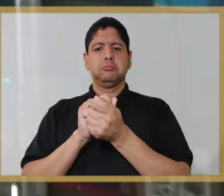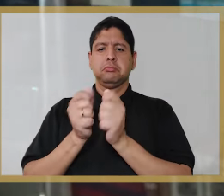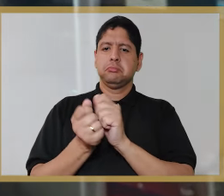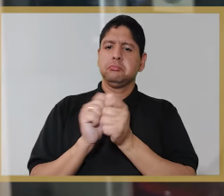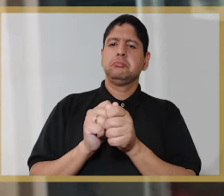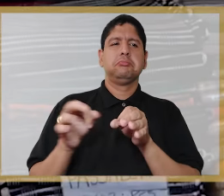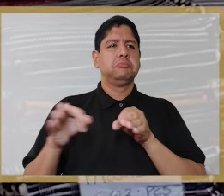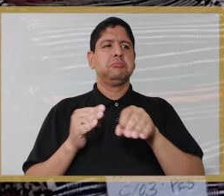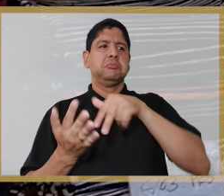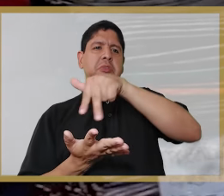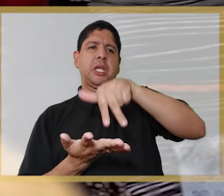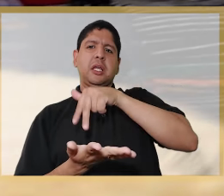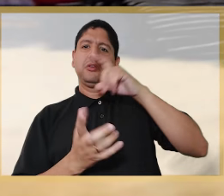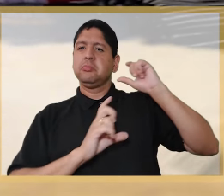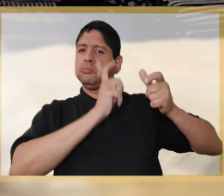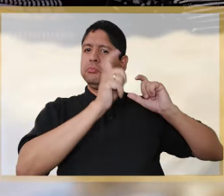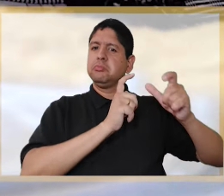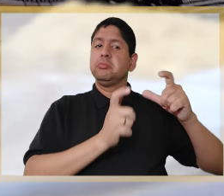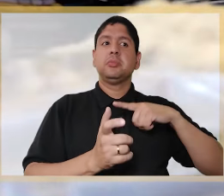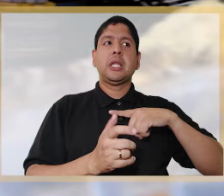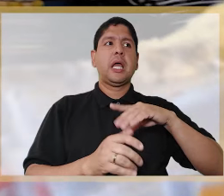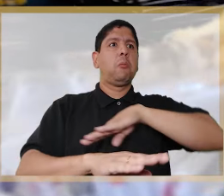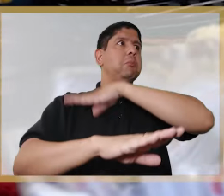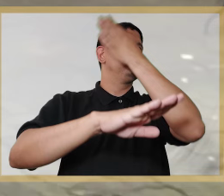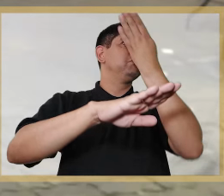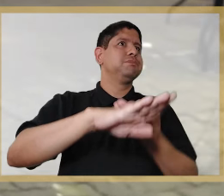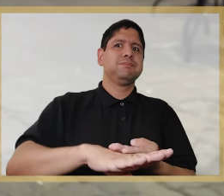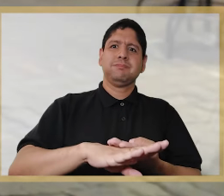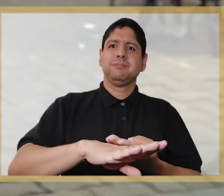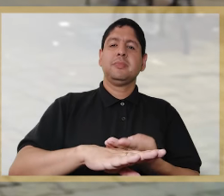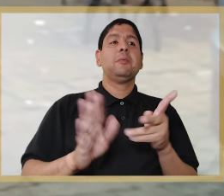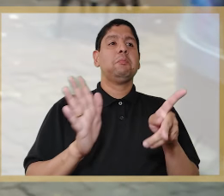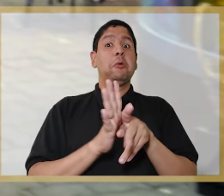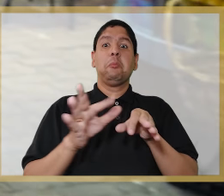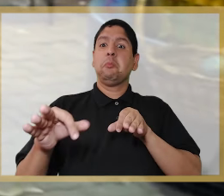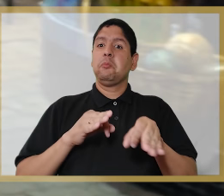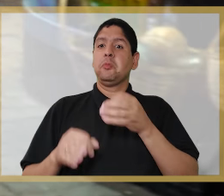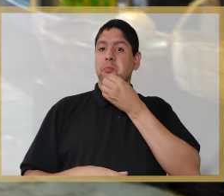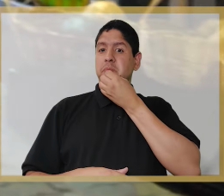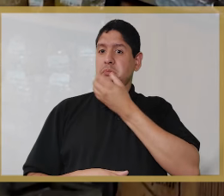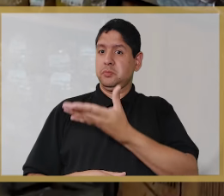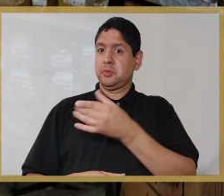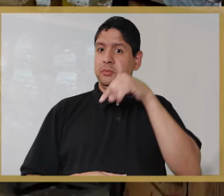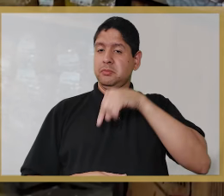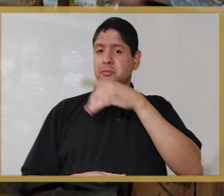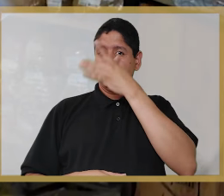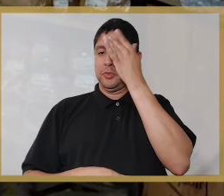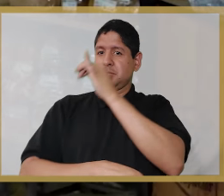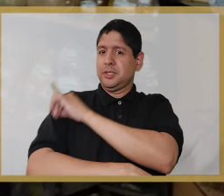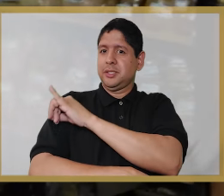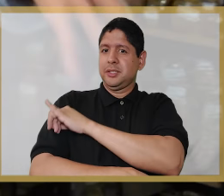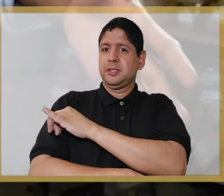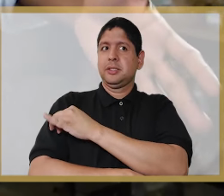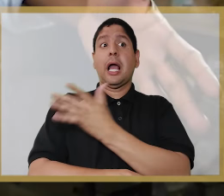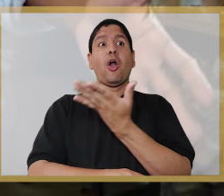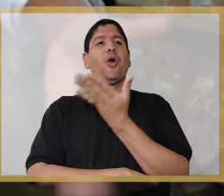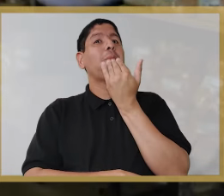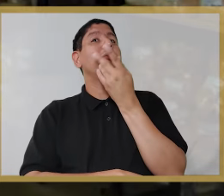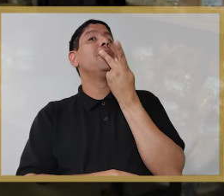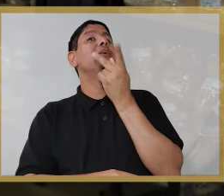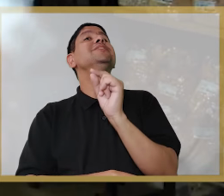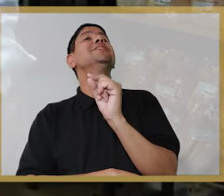danças tradicionais. E esse agito rola a noite toda, é um programaço carioca. E por falar em comida, chegou uma hora ótima,